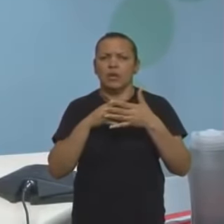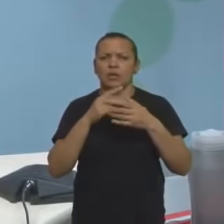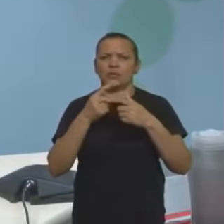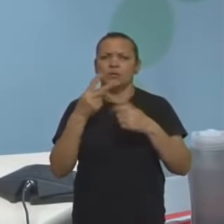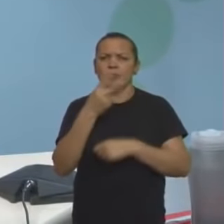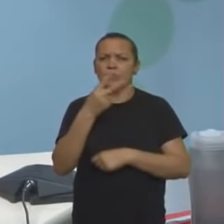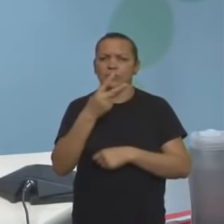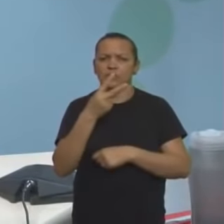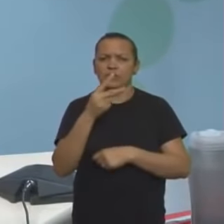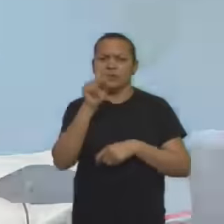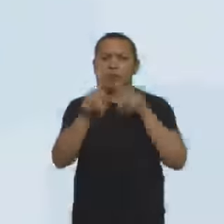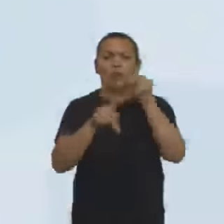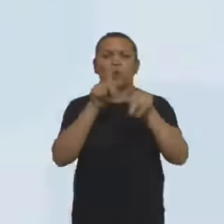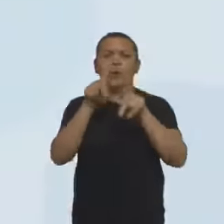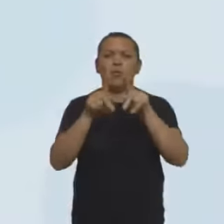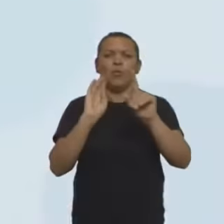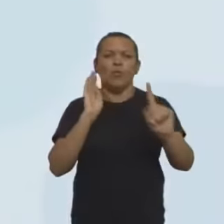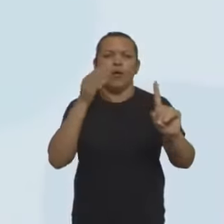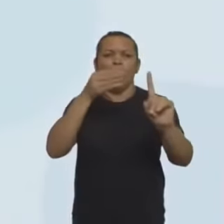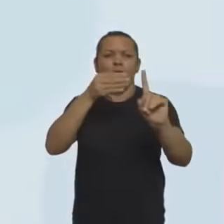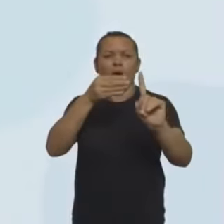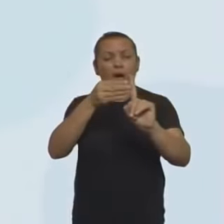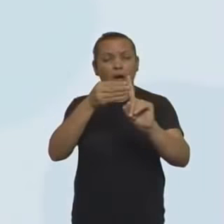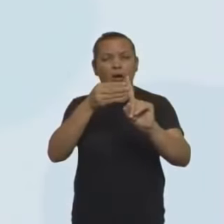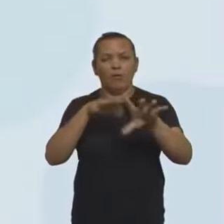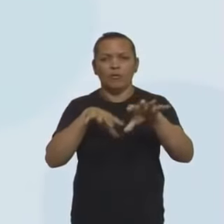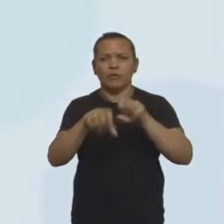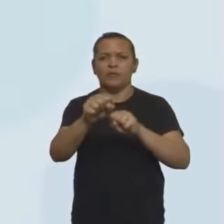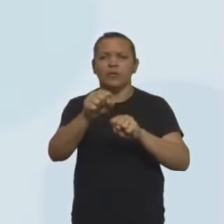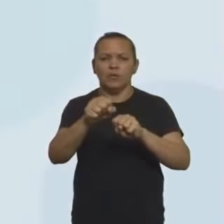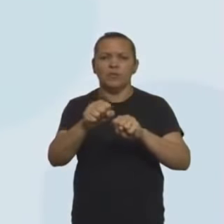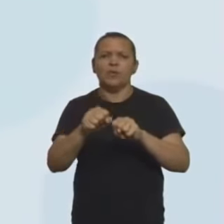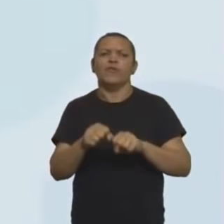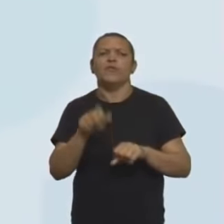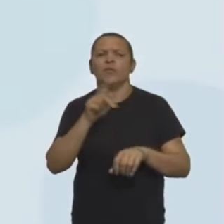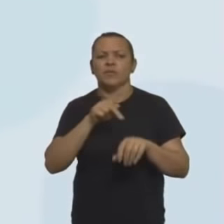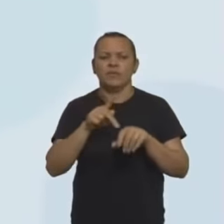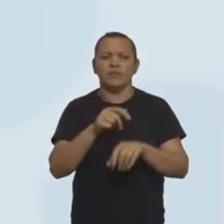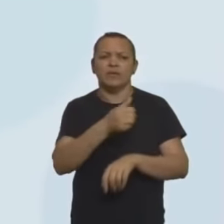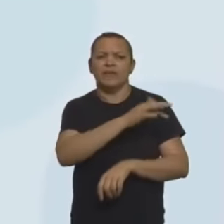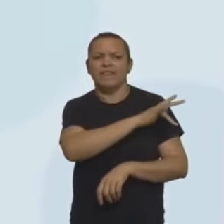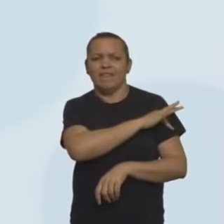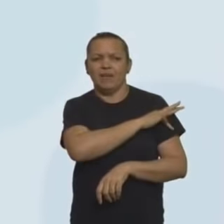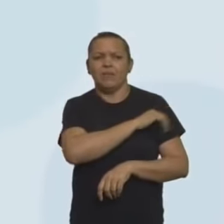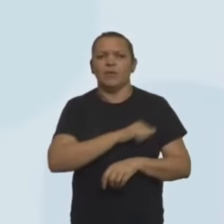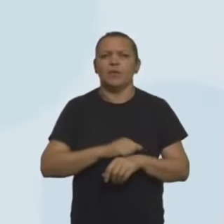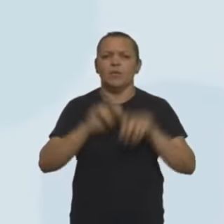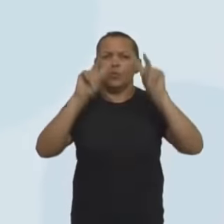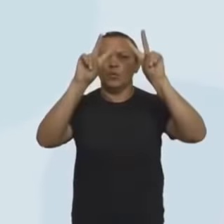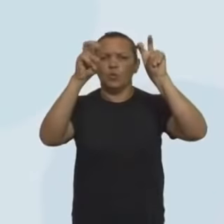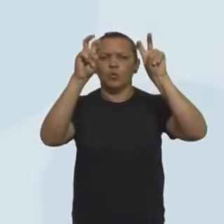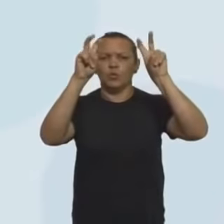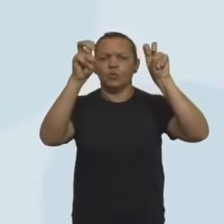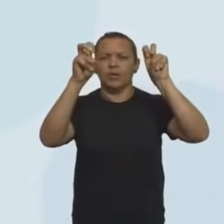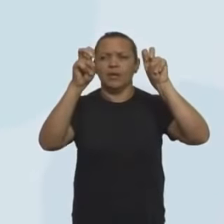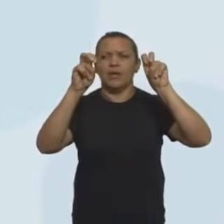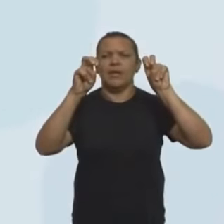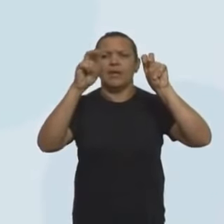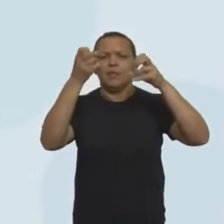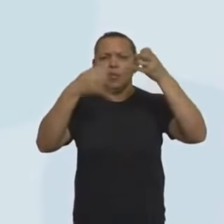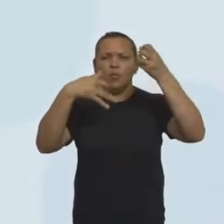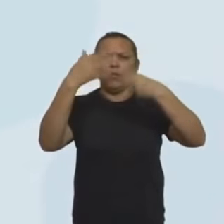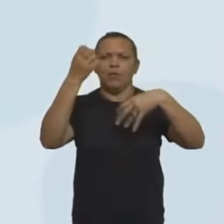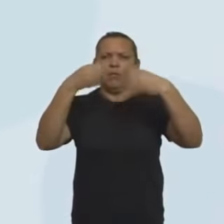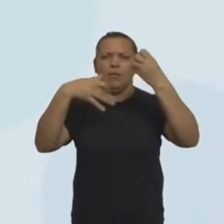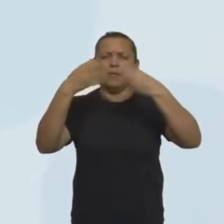O público-alvo, né, dessas formações são os professores de PEB 1, Os temas que a gente abordou até